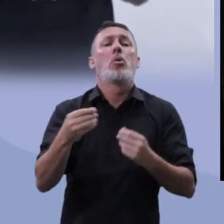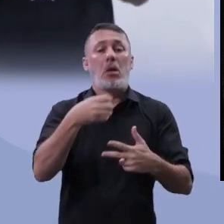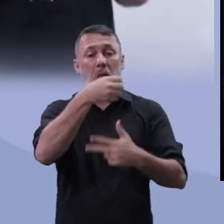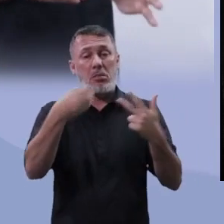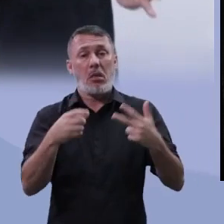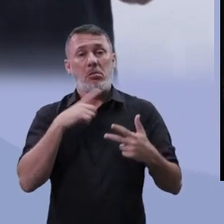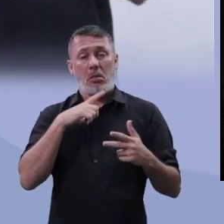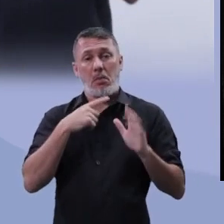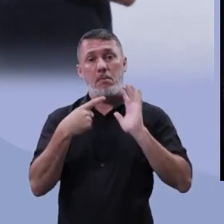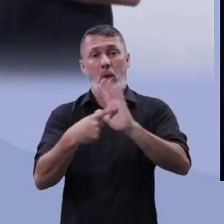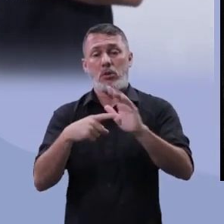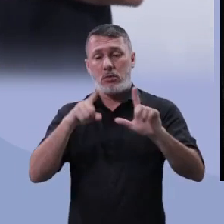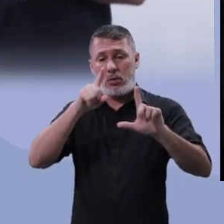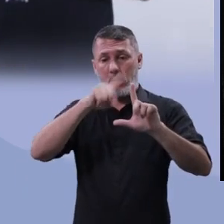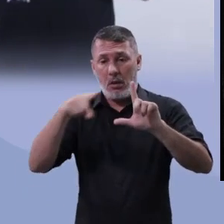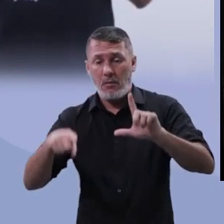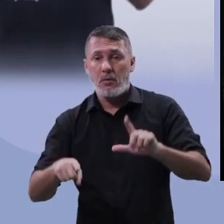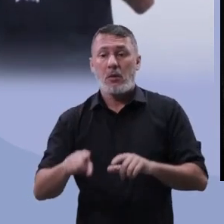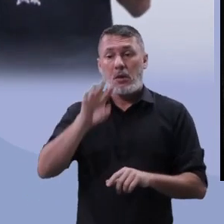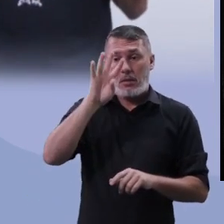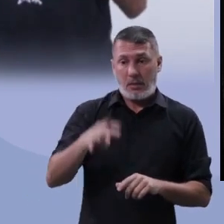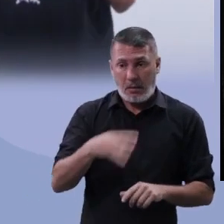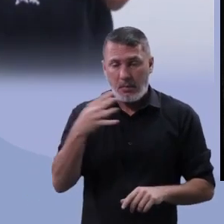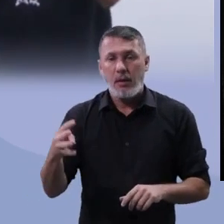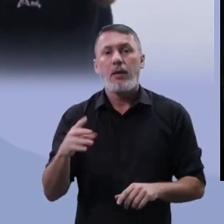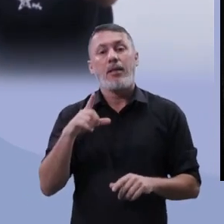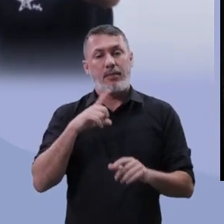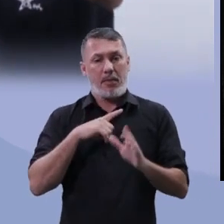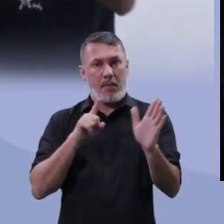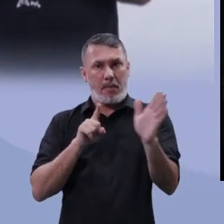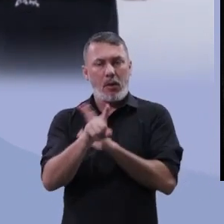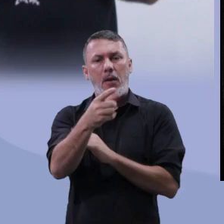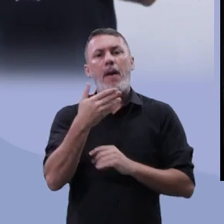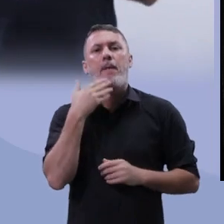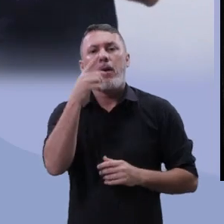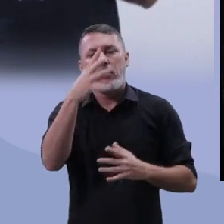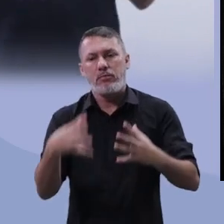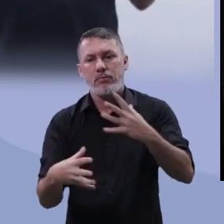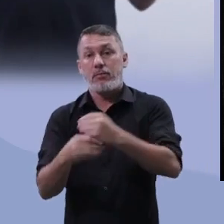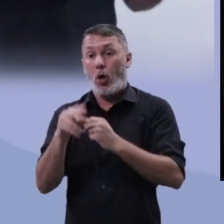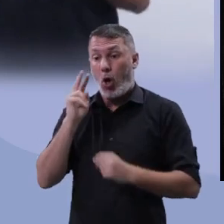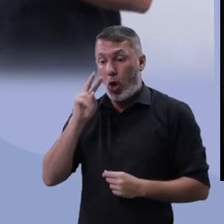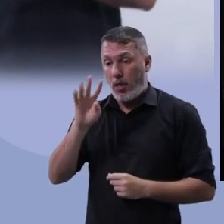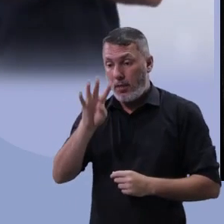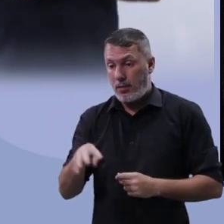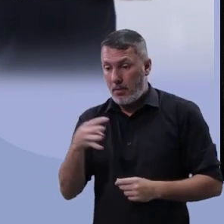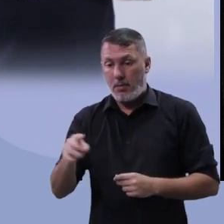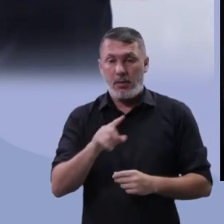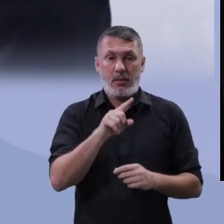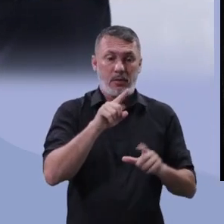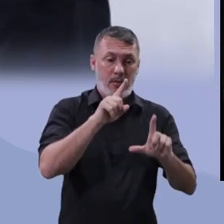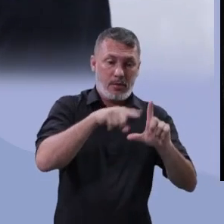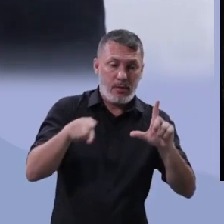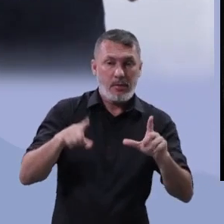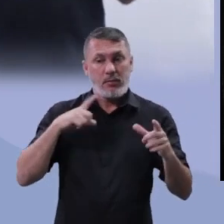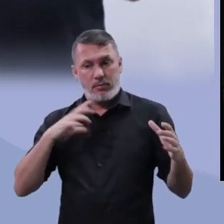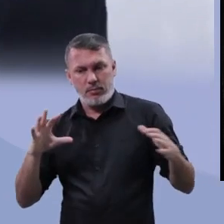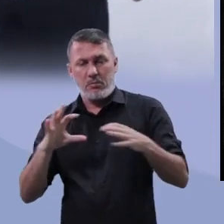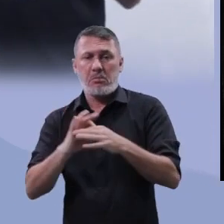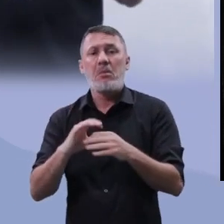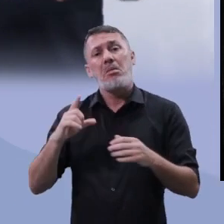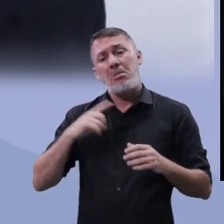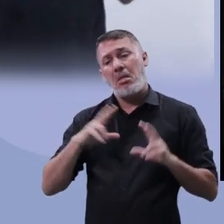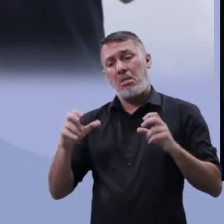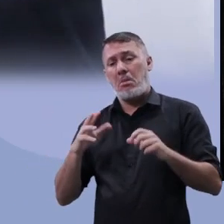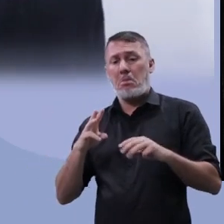gráfico ou vai te dar uma tabela e pedir para você concluir alguma coisa a partir desse gráfico ou dessa tabela. Às vezes